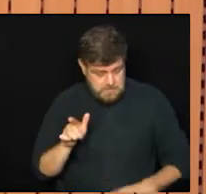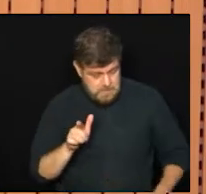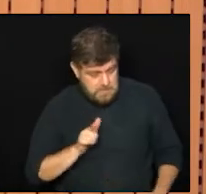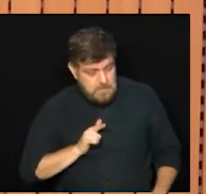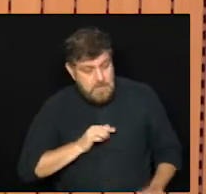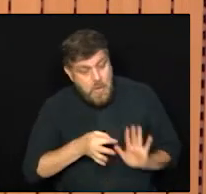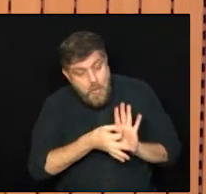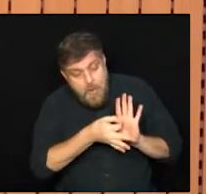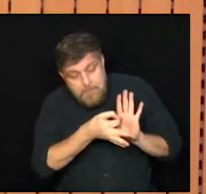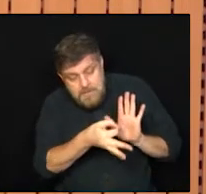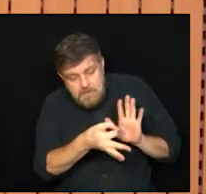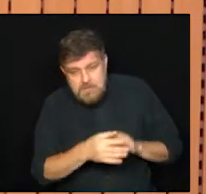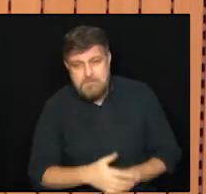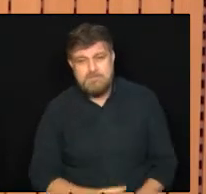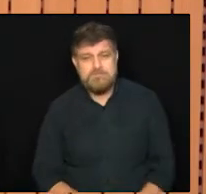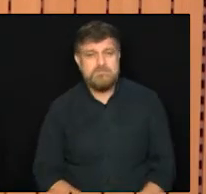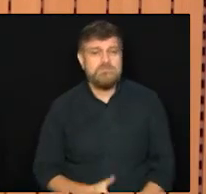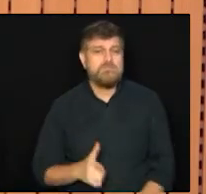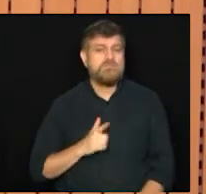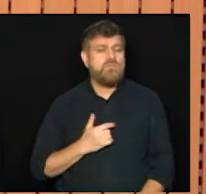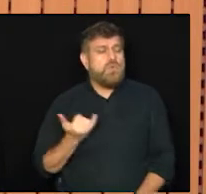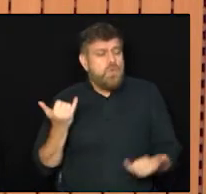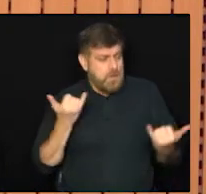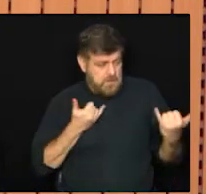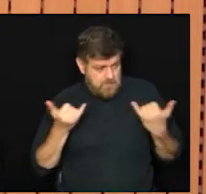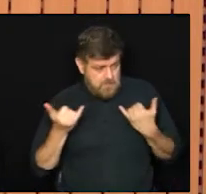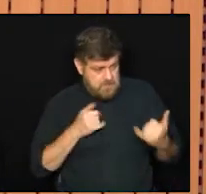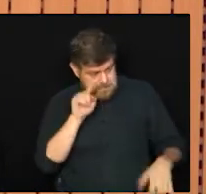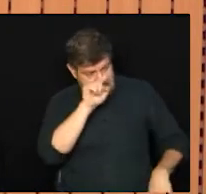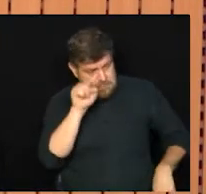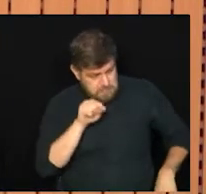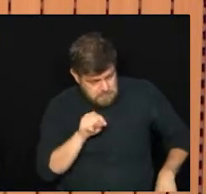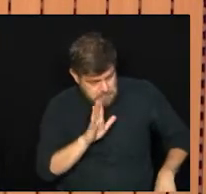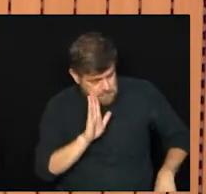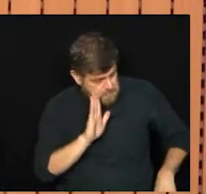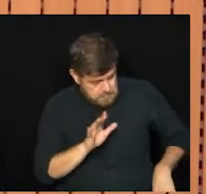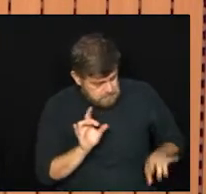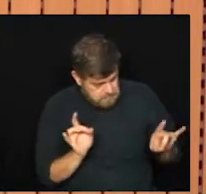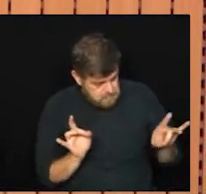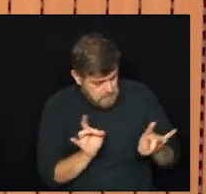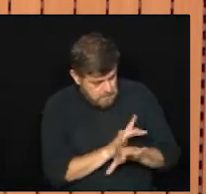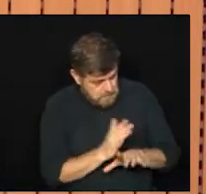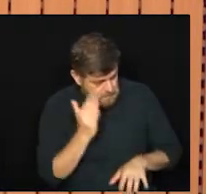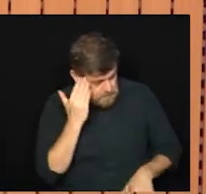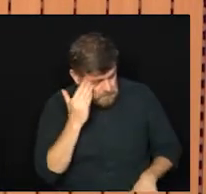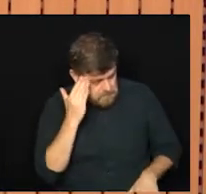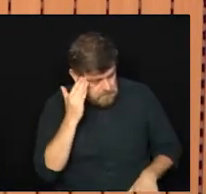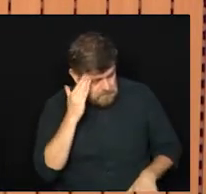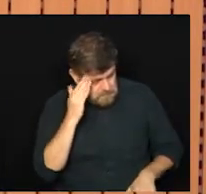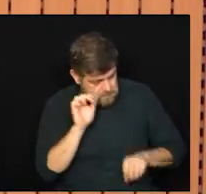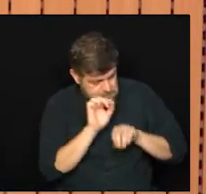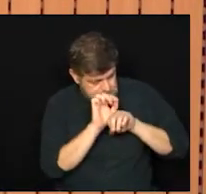comentário, obter alguma informação complementar, ou já estão satisfeitos com o que nós vimos até aqui?